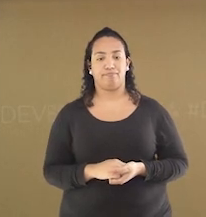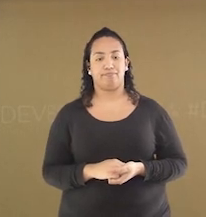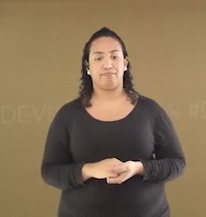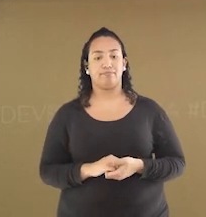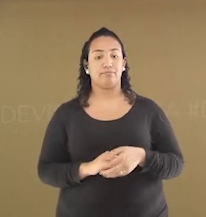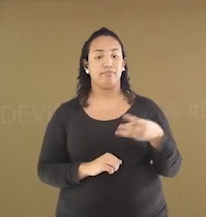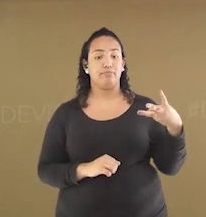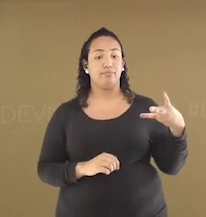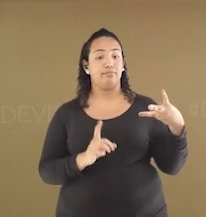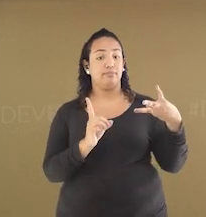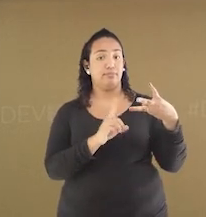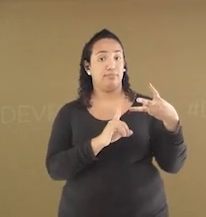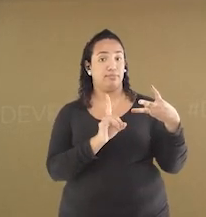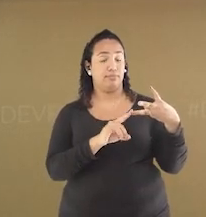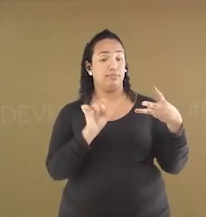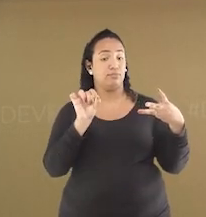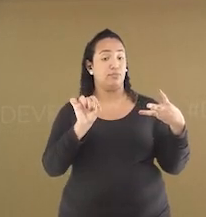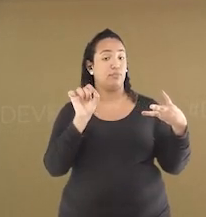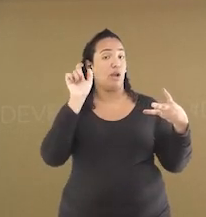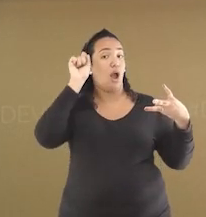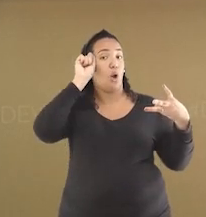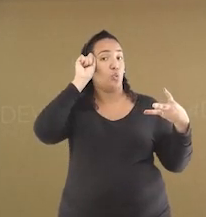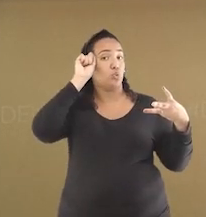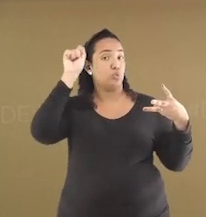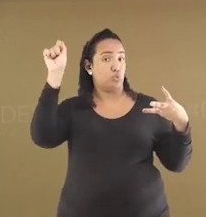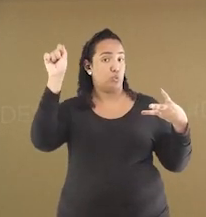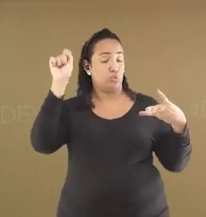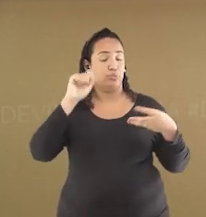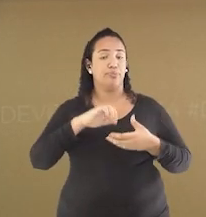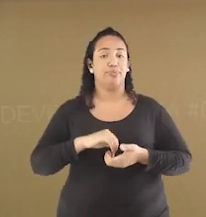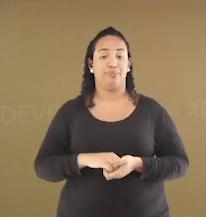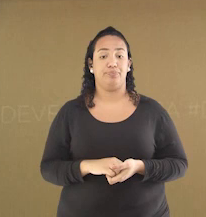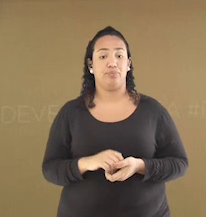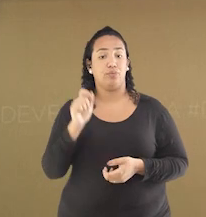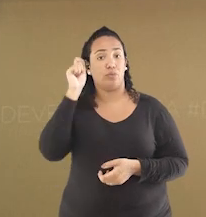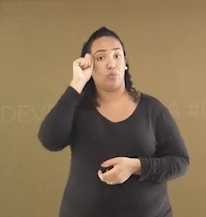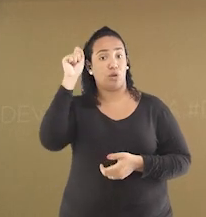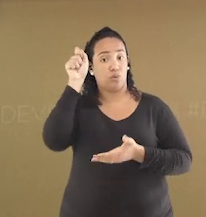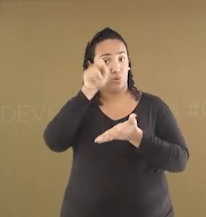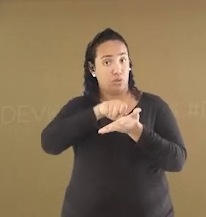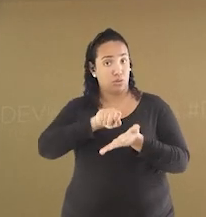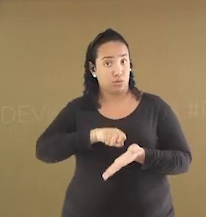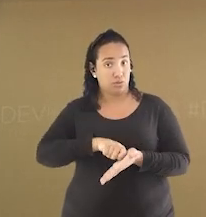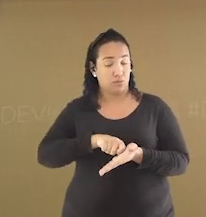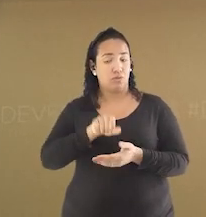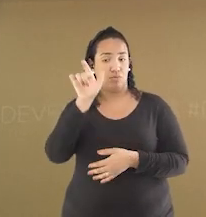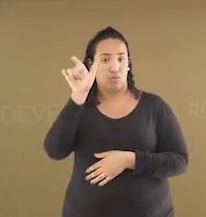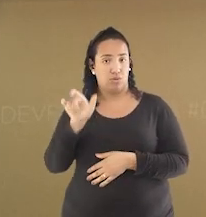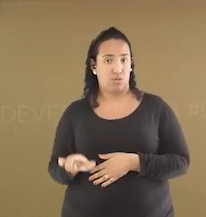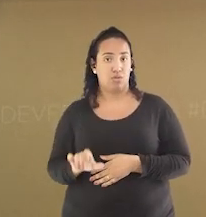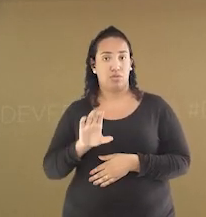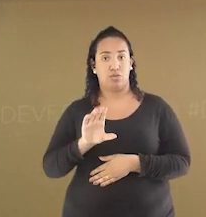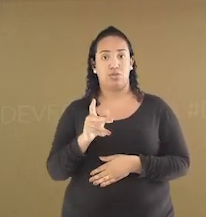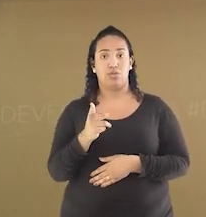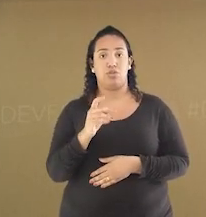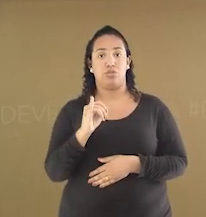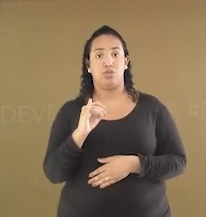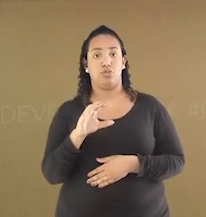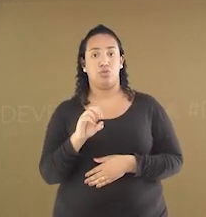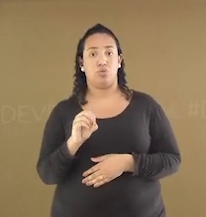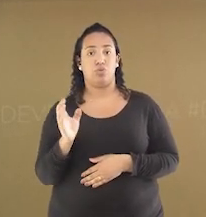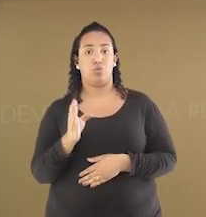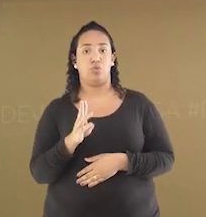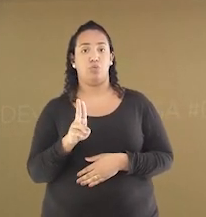O terceiro elemento é sobre o autor. Quem escreveu foi Chico Buarque e